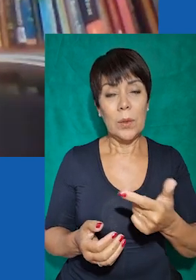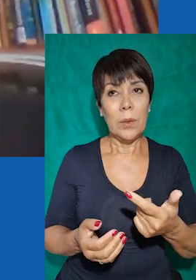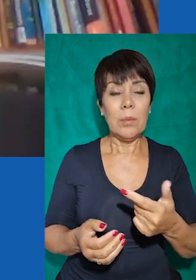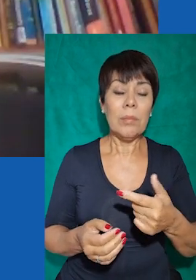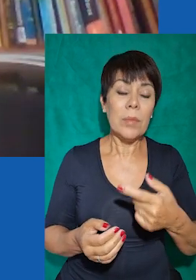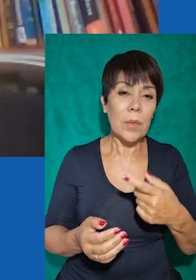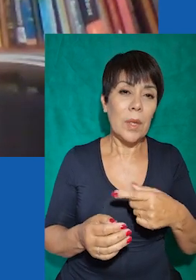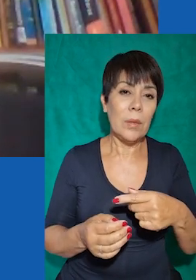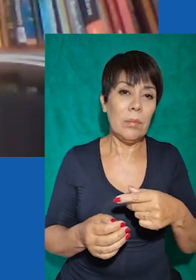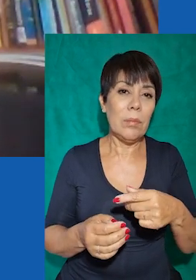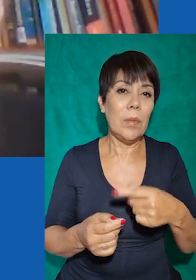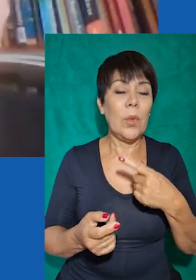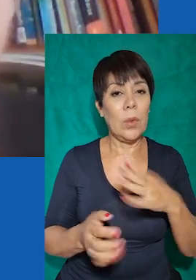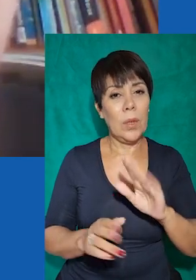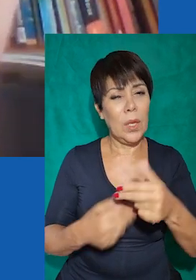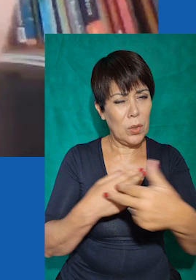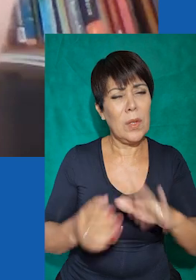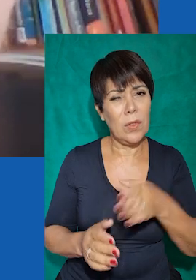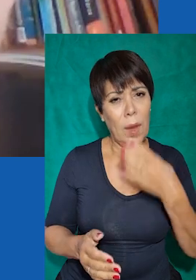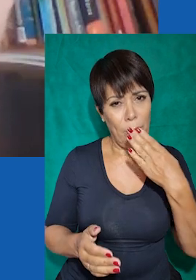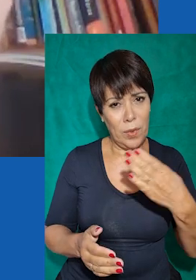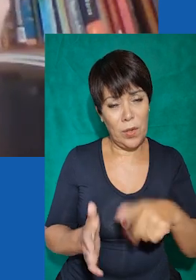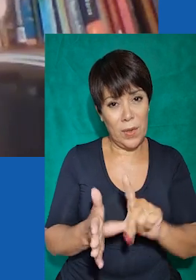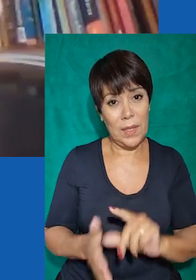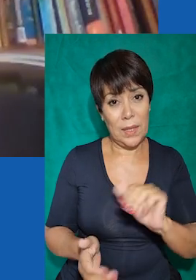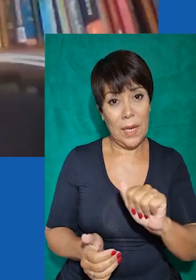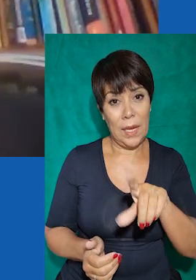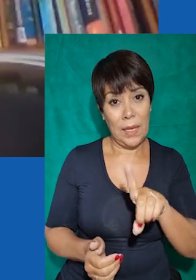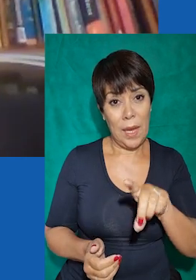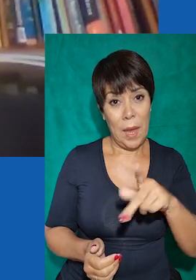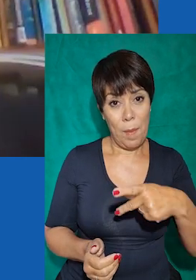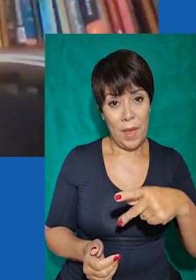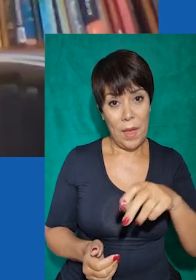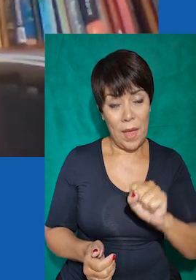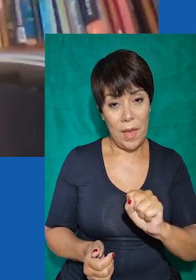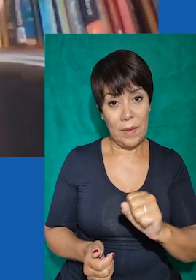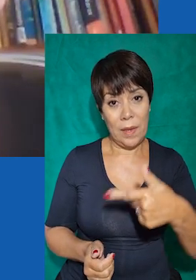queria na ADPF 709, junto ao Supremo Tribunal